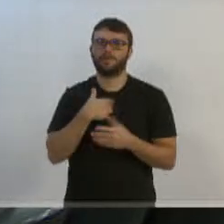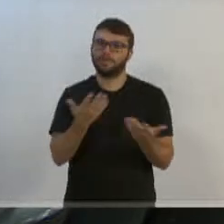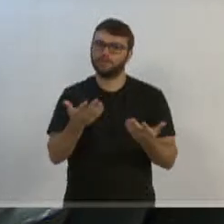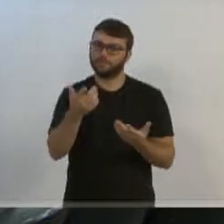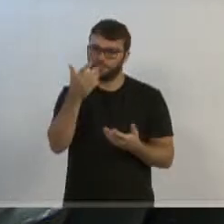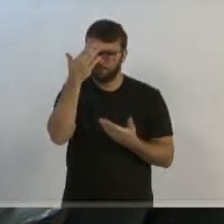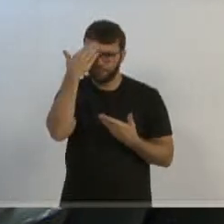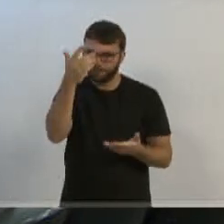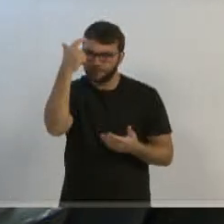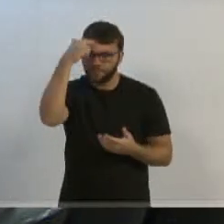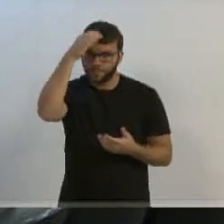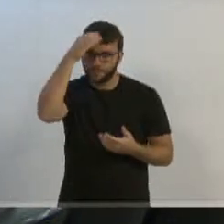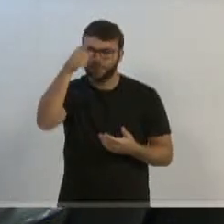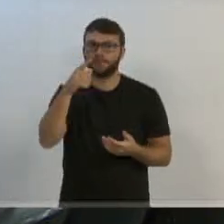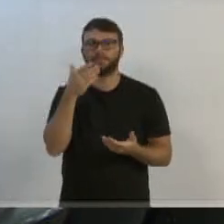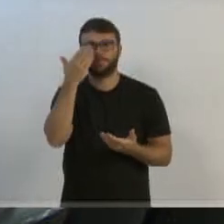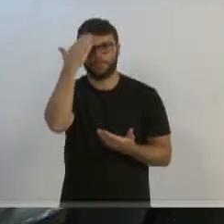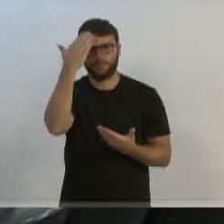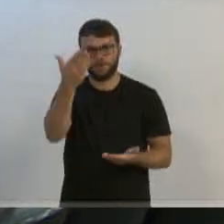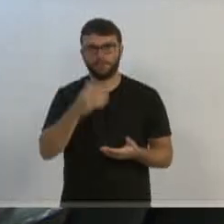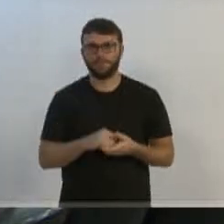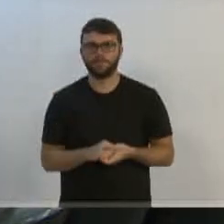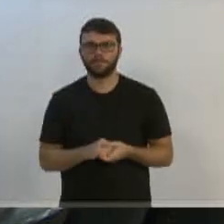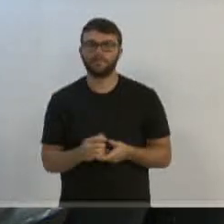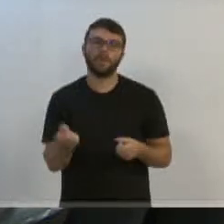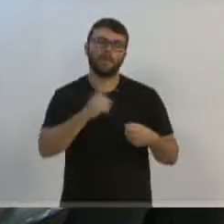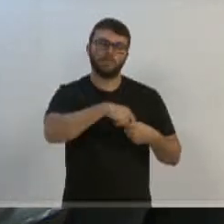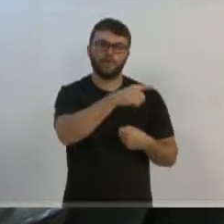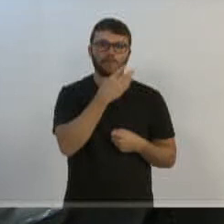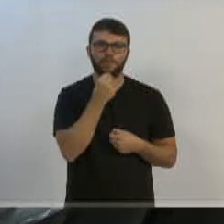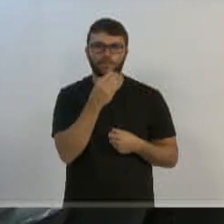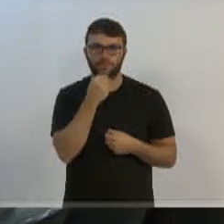Devolvo os trabalhos da mesa ao presidente Bruno Cunha.